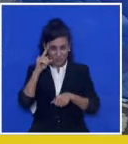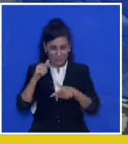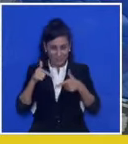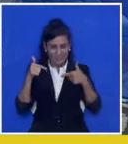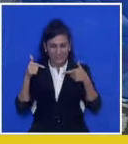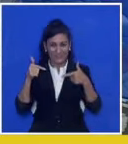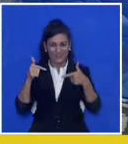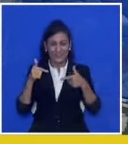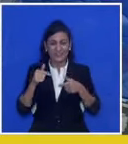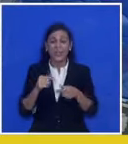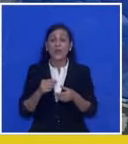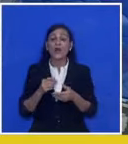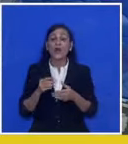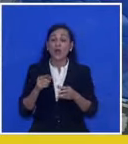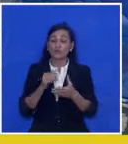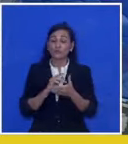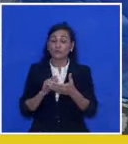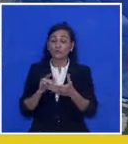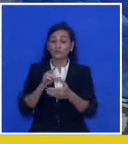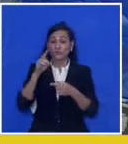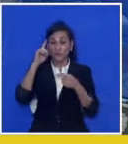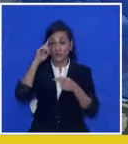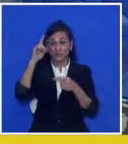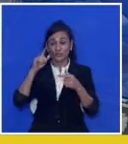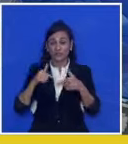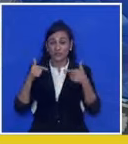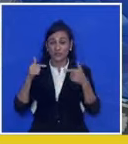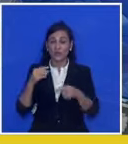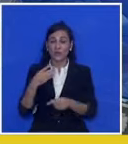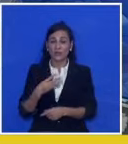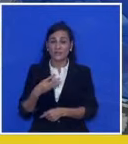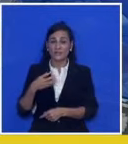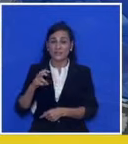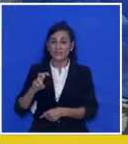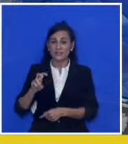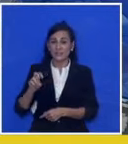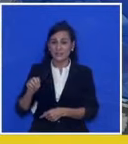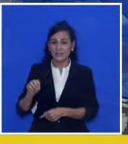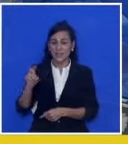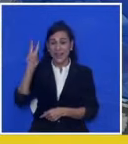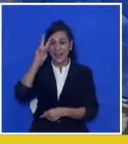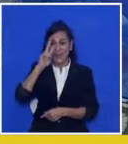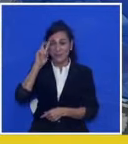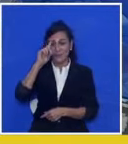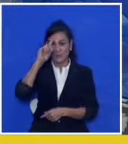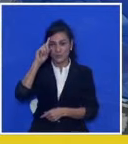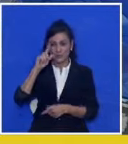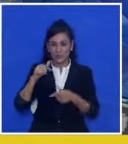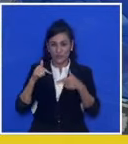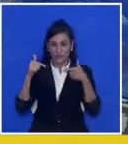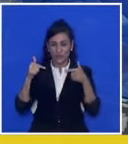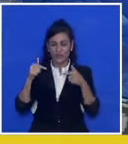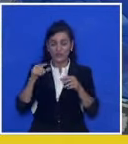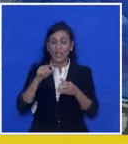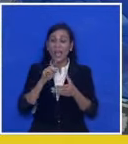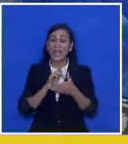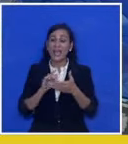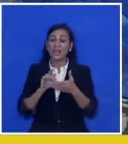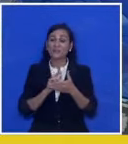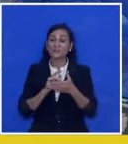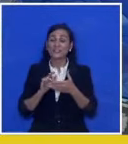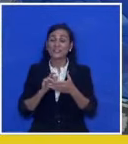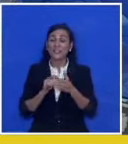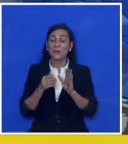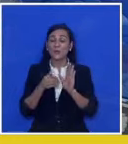sorte. Passaremos ao sorteio do Dia de Sorte Concurso 450. Lembrando que Dia de Sorte é a loteria em que